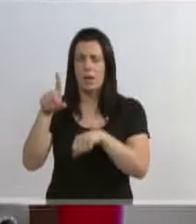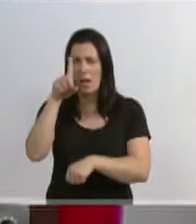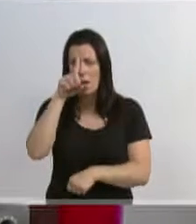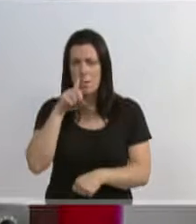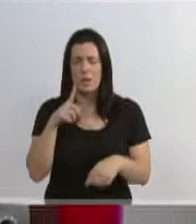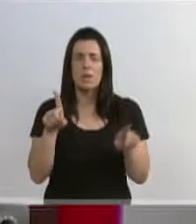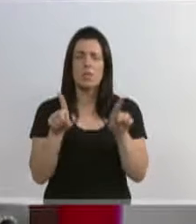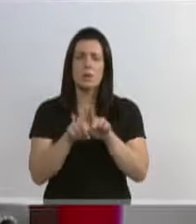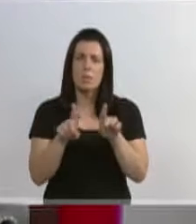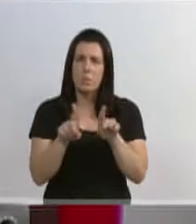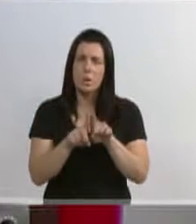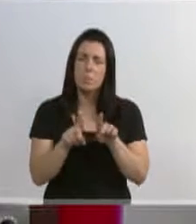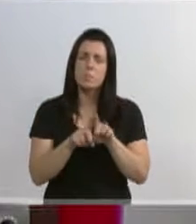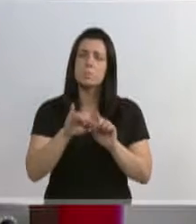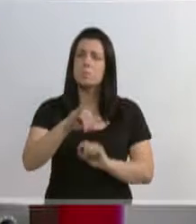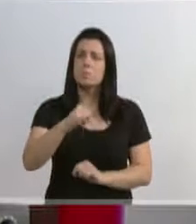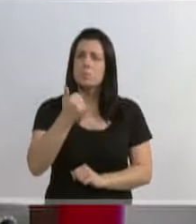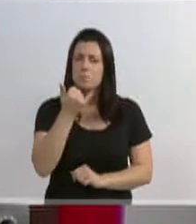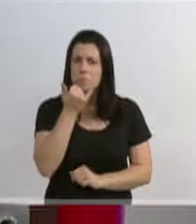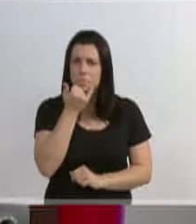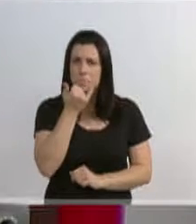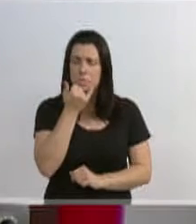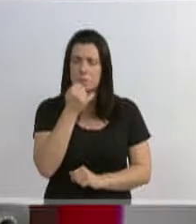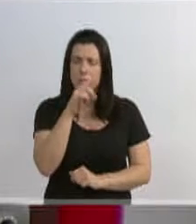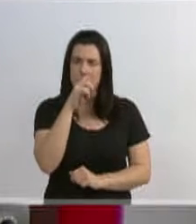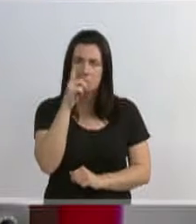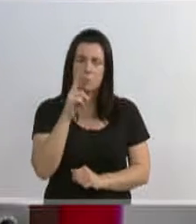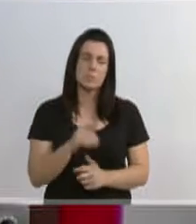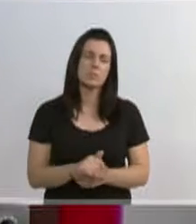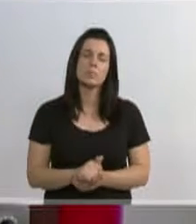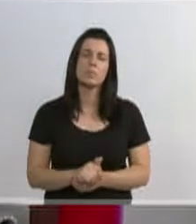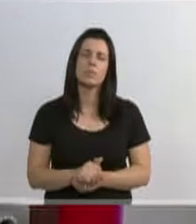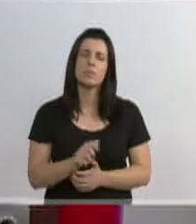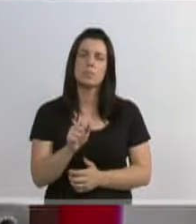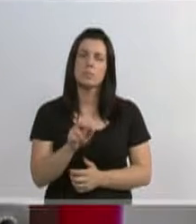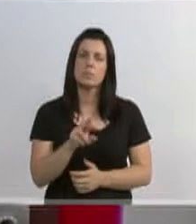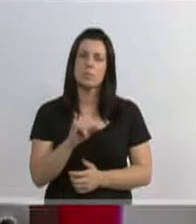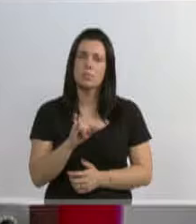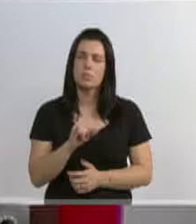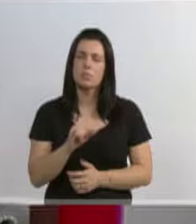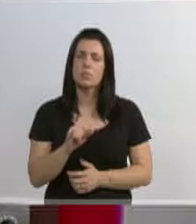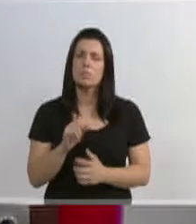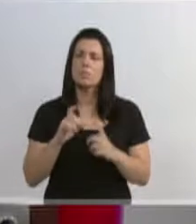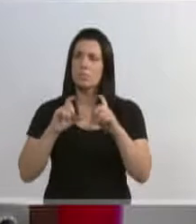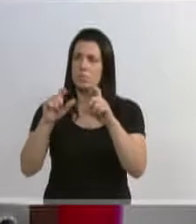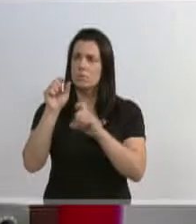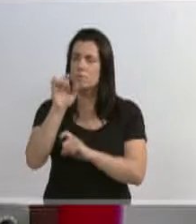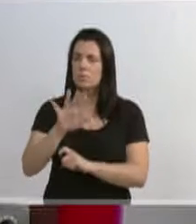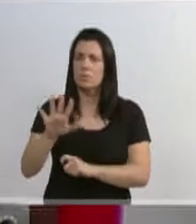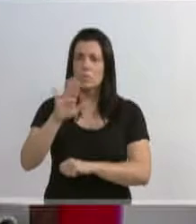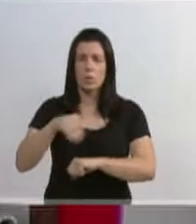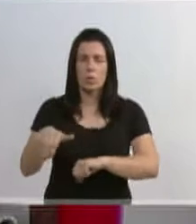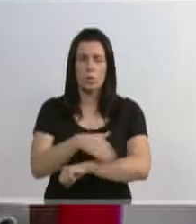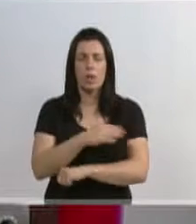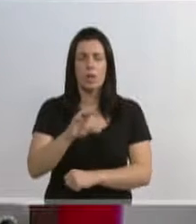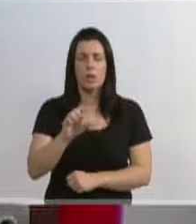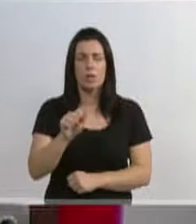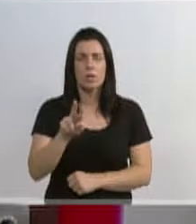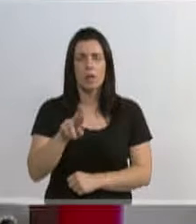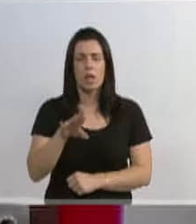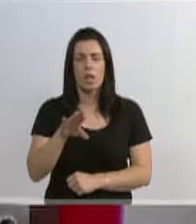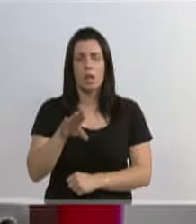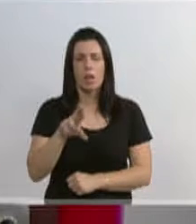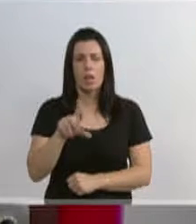amarelas de Blumenau. Justificativa. Queria que o Ari soltasse mais ali da Rua Carlos Kretz. Rua Carlos Kretz, no bairro